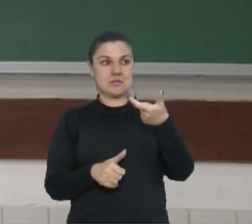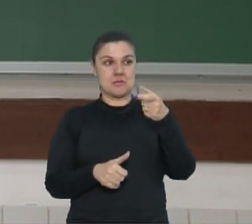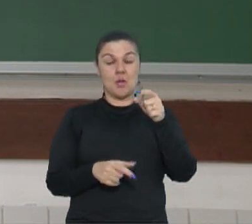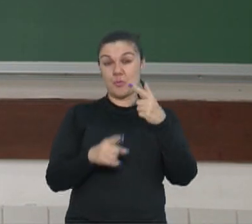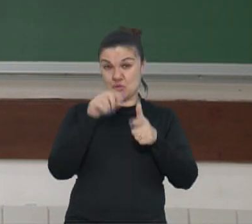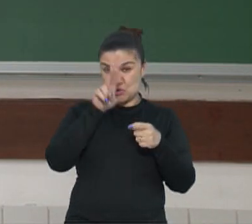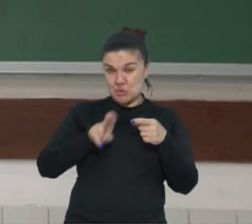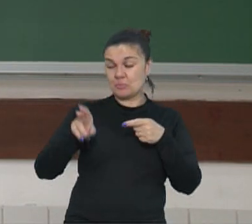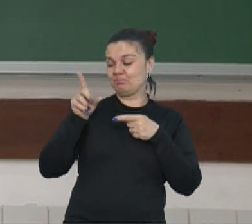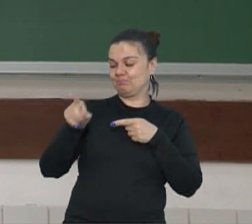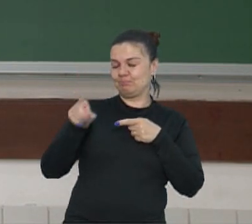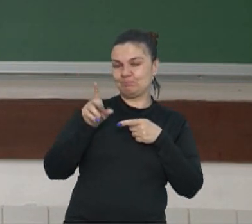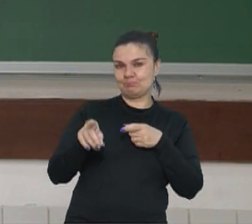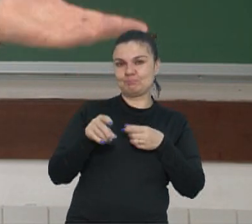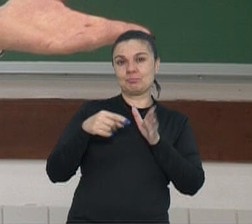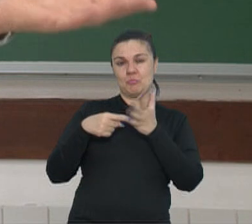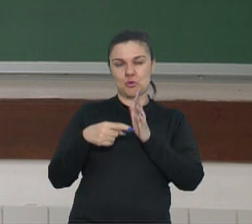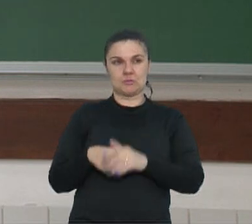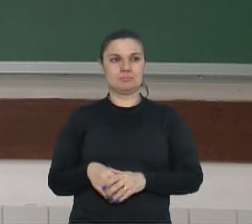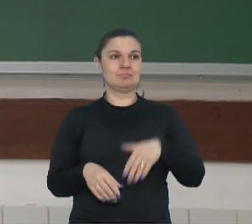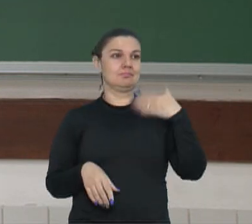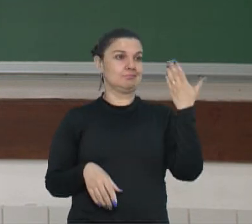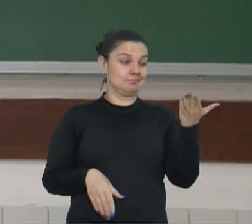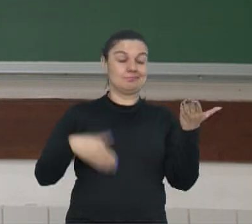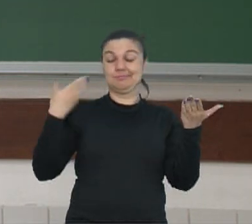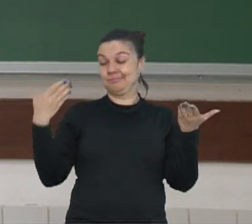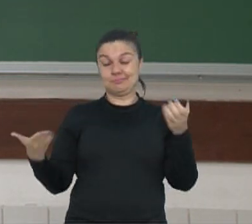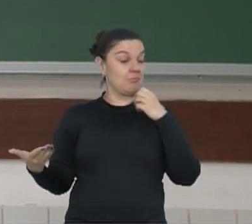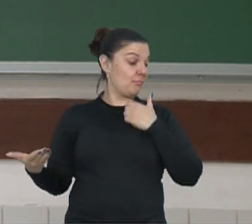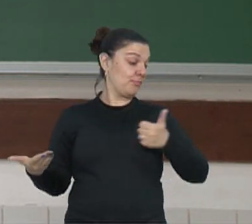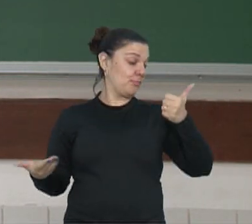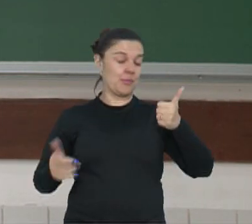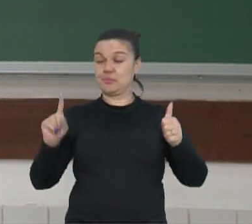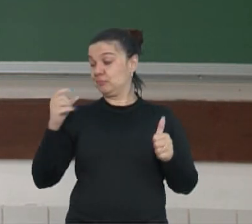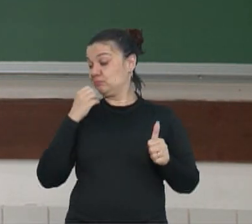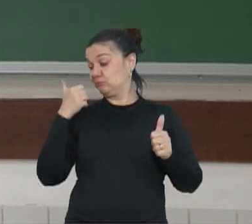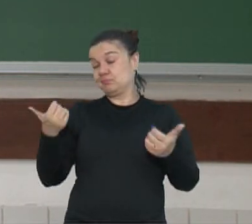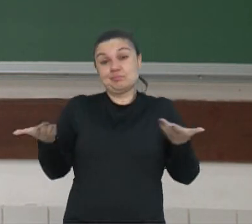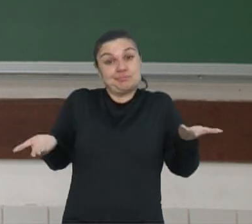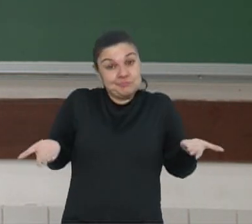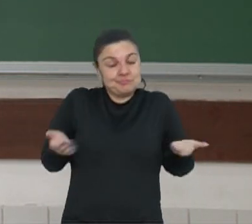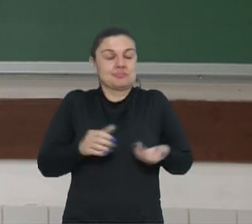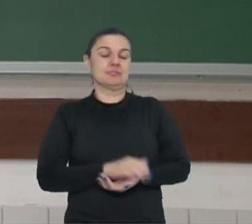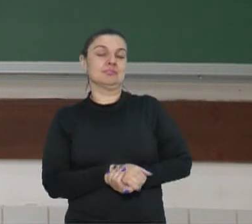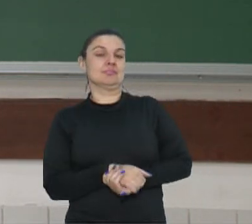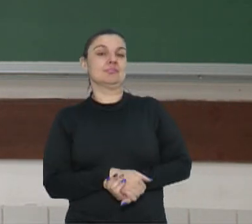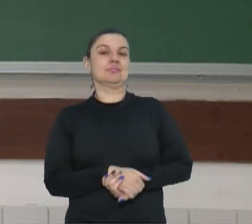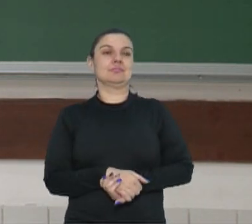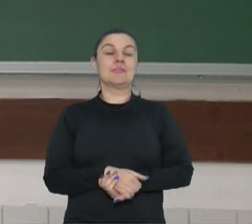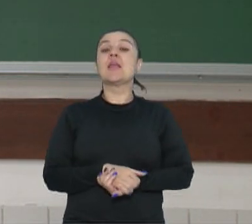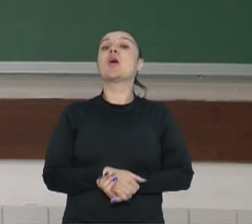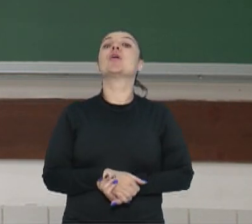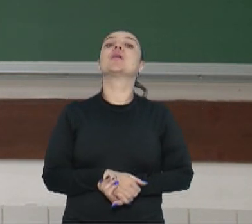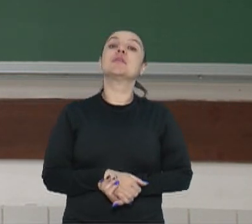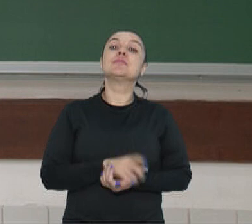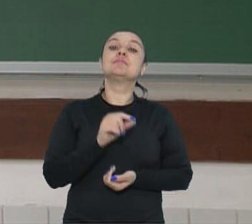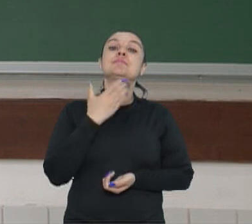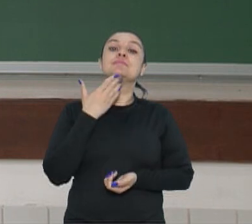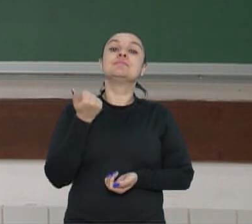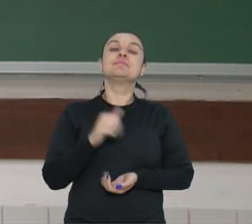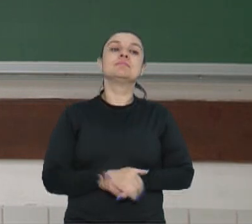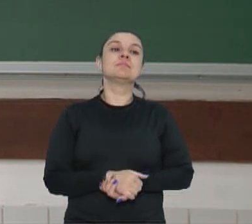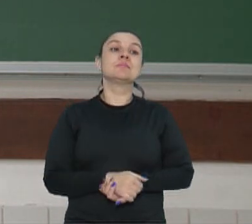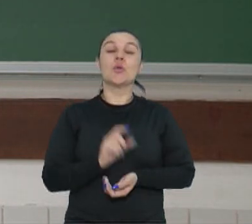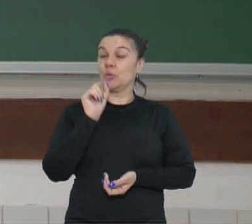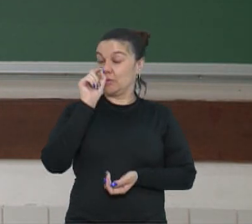tempo. Tem um lado ambiental saudável, um lado ambiental não tão saudável disso, né? Mas, enfim. E aí, o que melhorou isso?